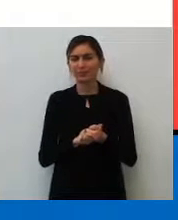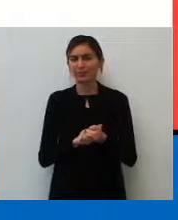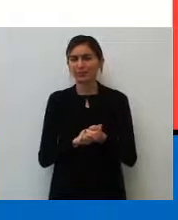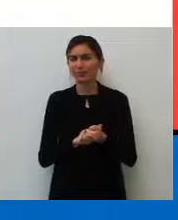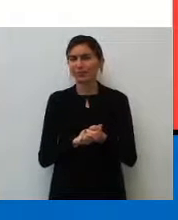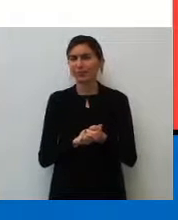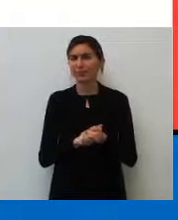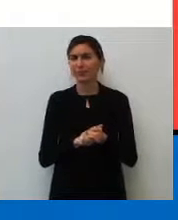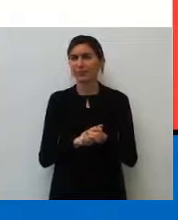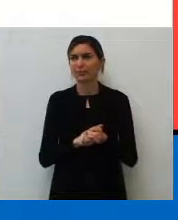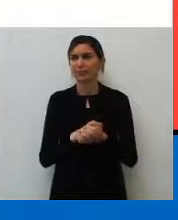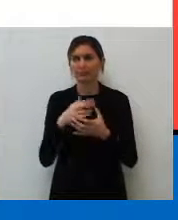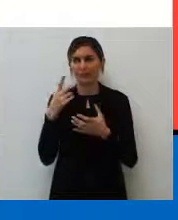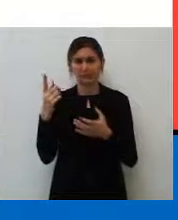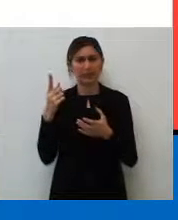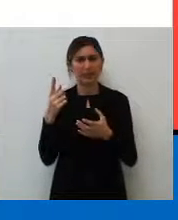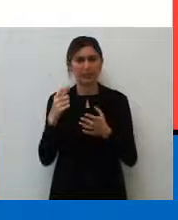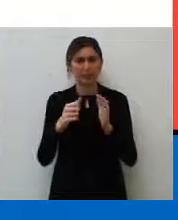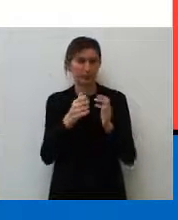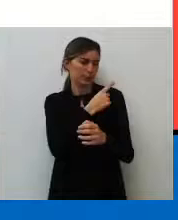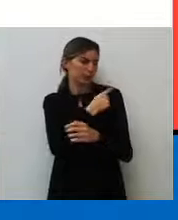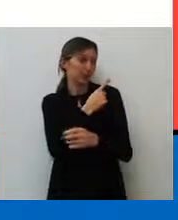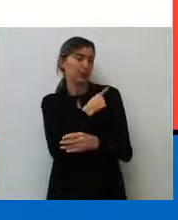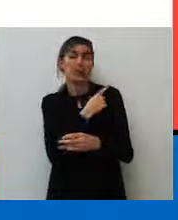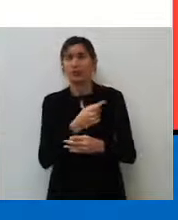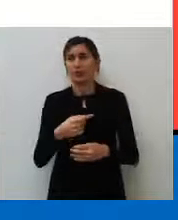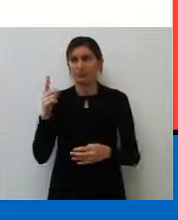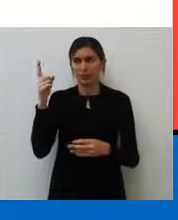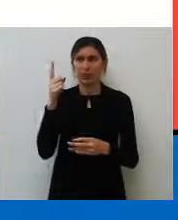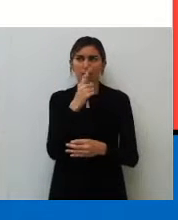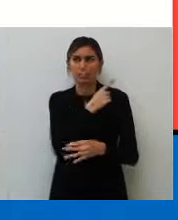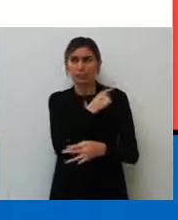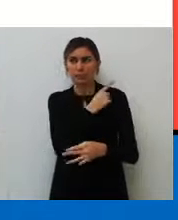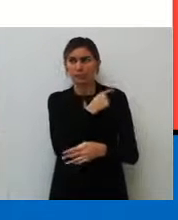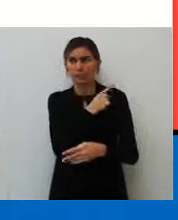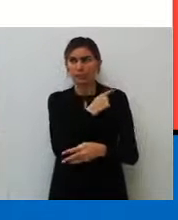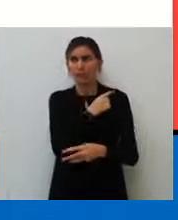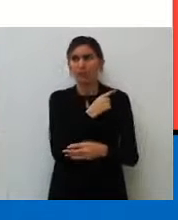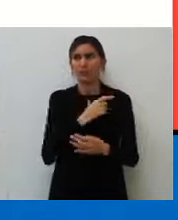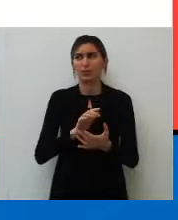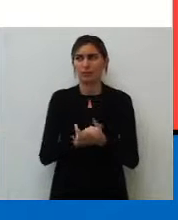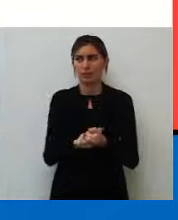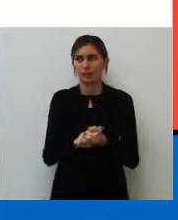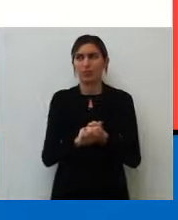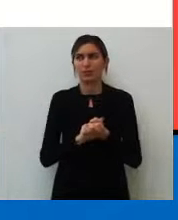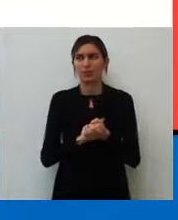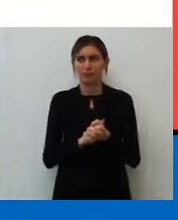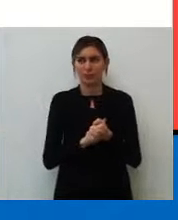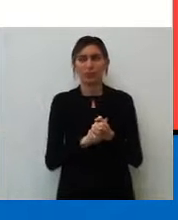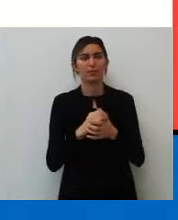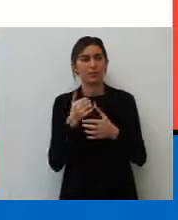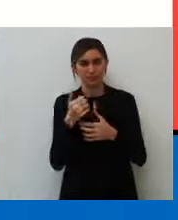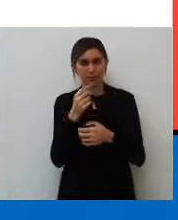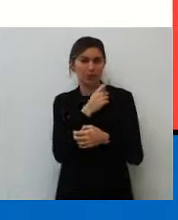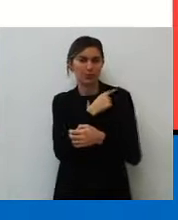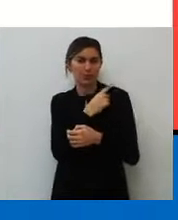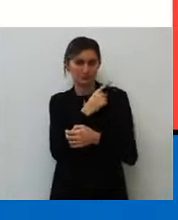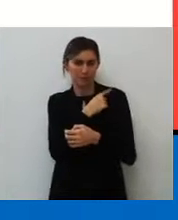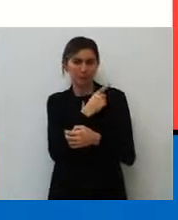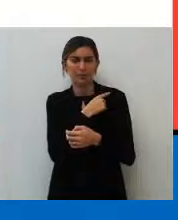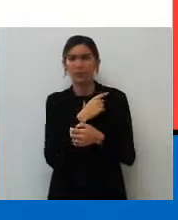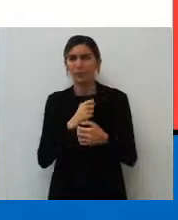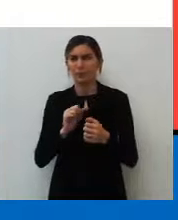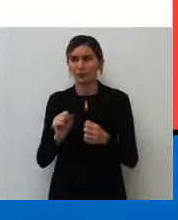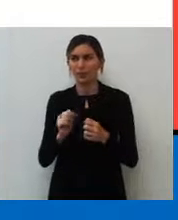e é isso aqui foi lá no primeiro ano essas questões no primeiro ano isso aqui e essas o primeiro